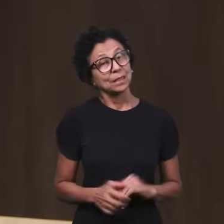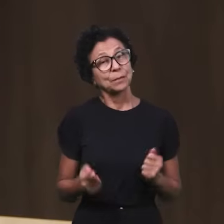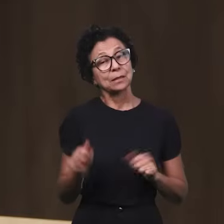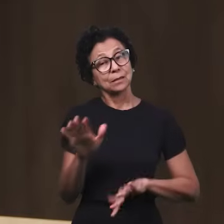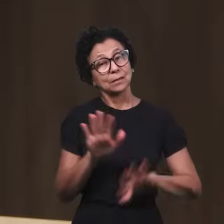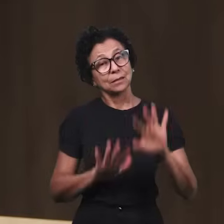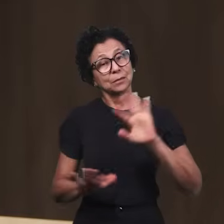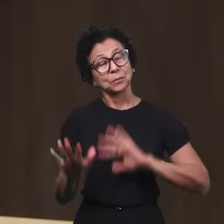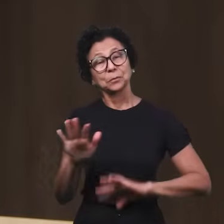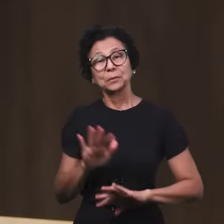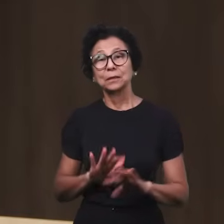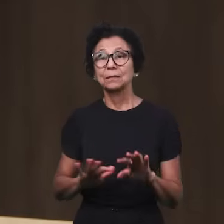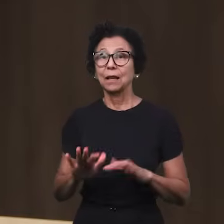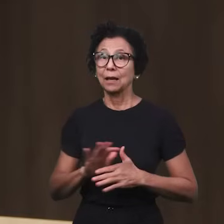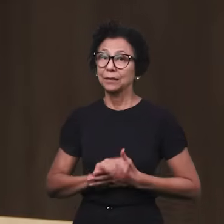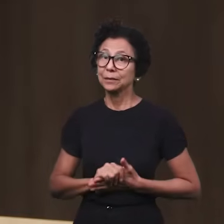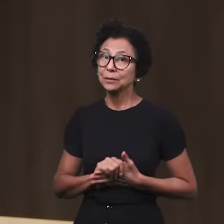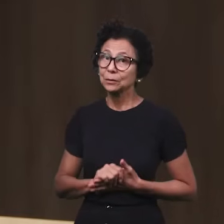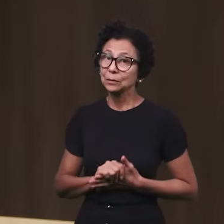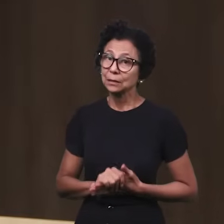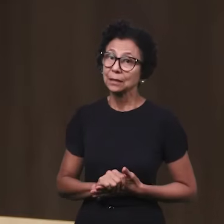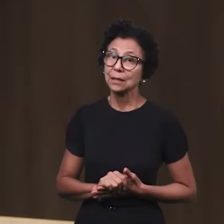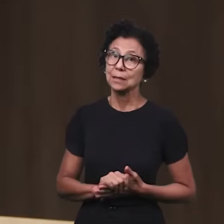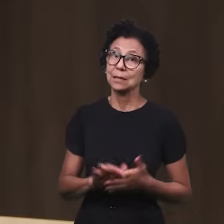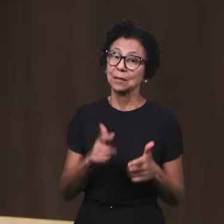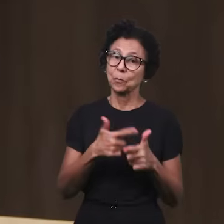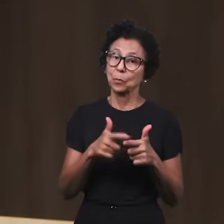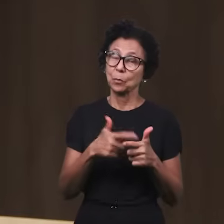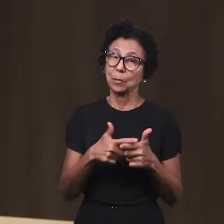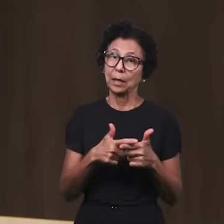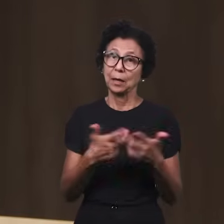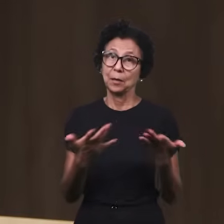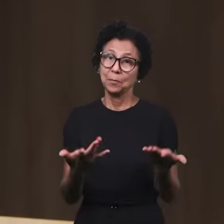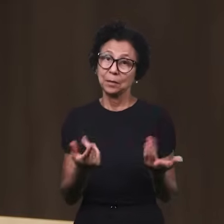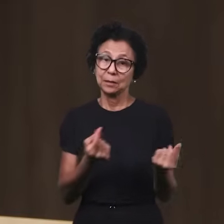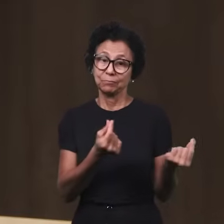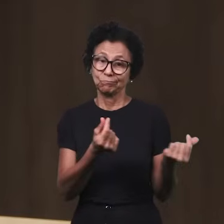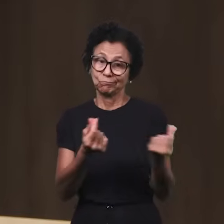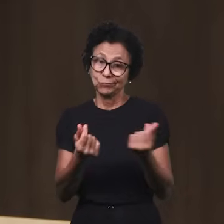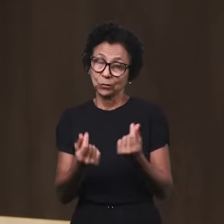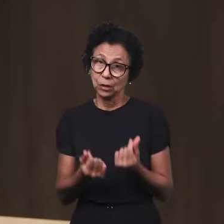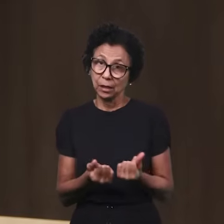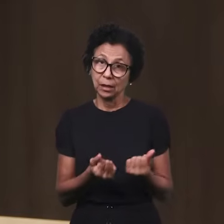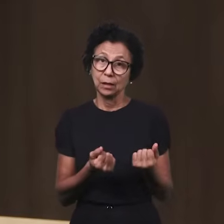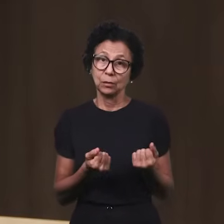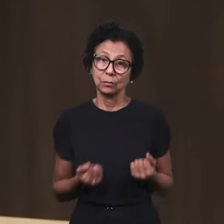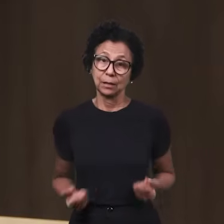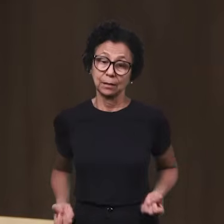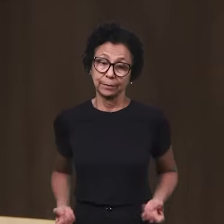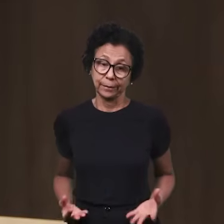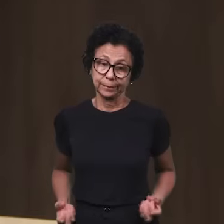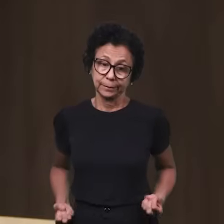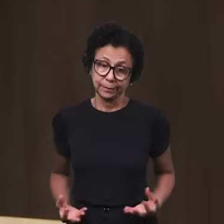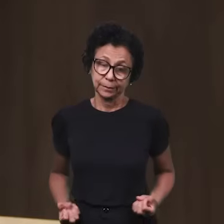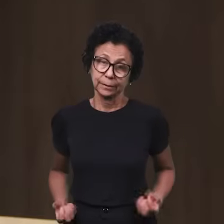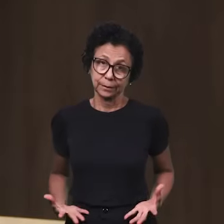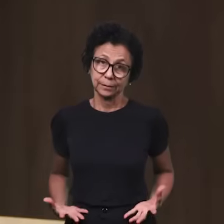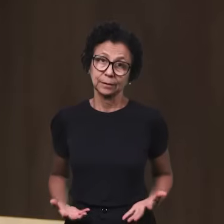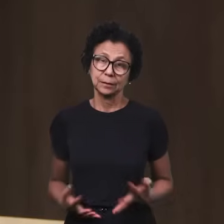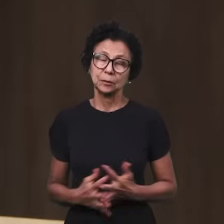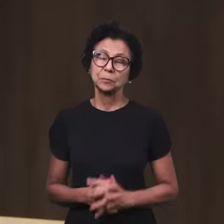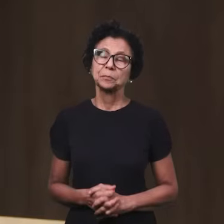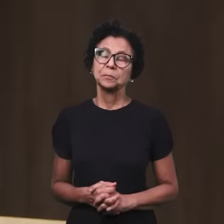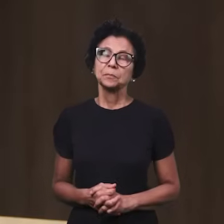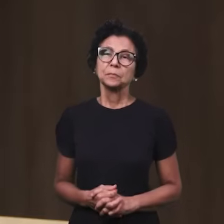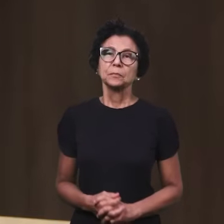exagerada, exacerbada, pode trazer até questões econômicas, prejuízos, que a gente até já falou em programas anteriores.